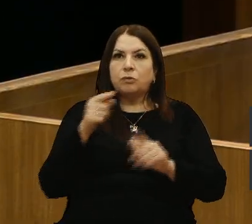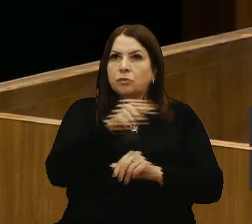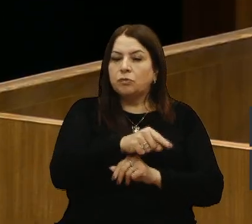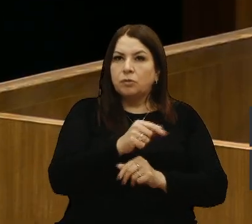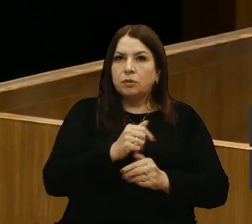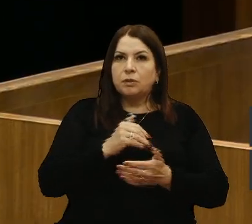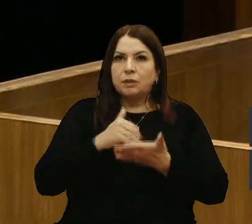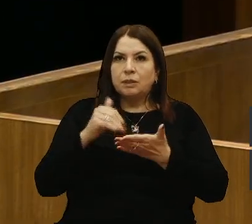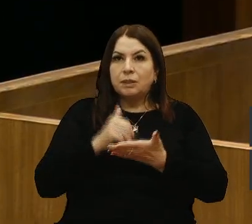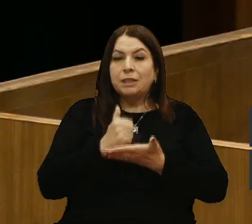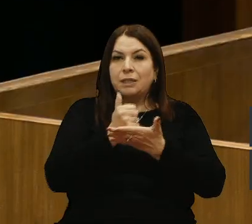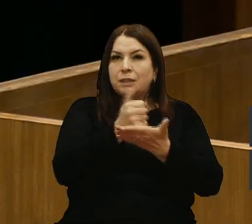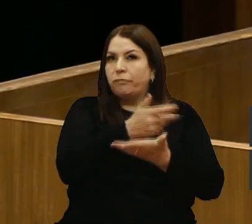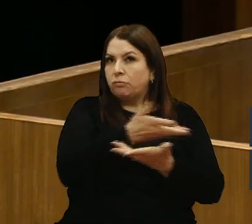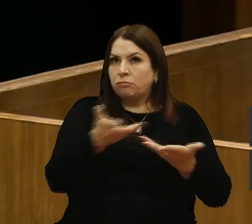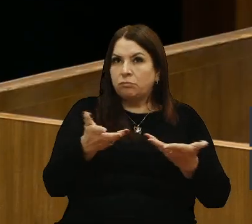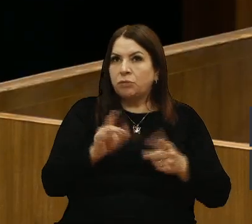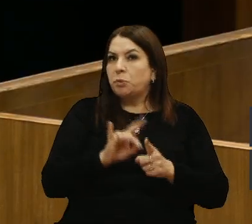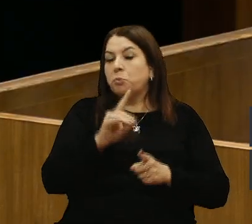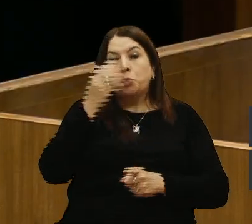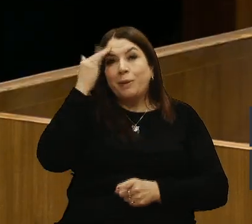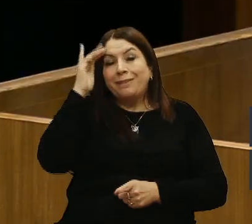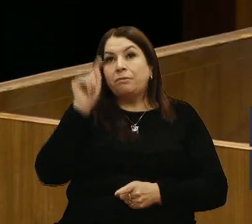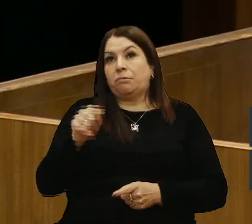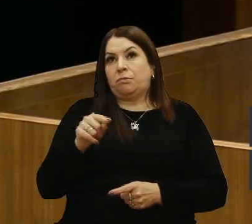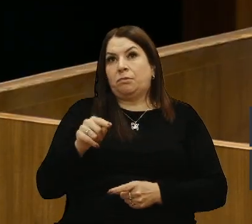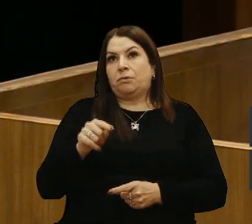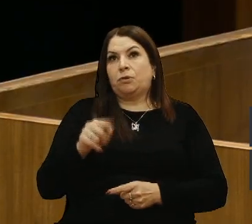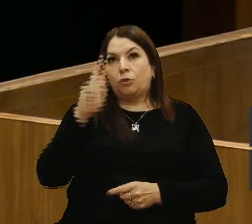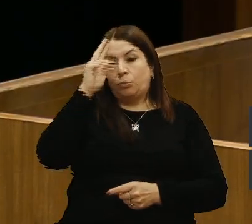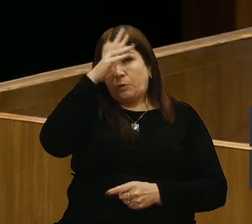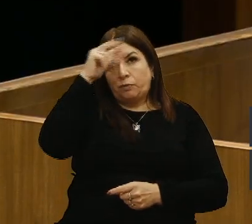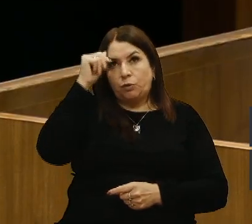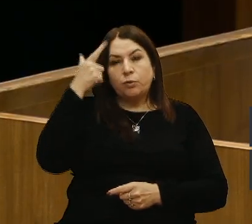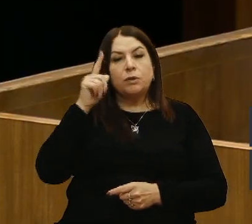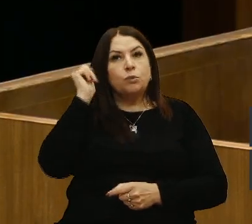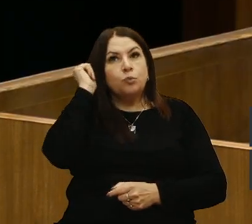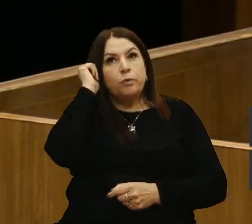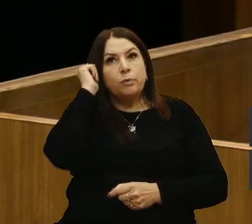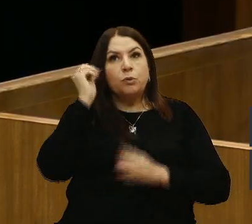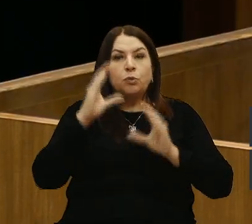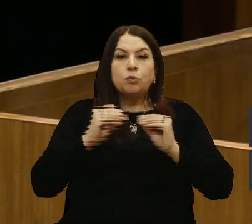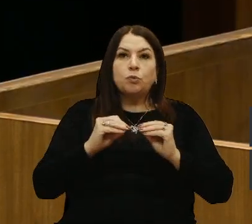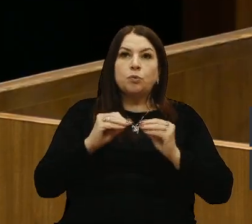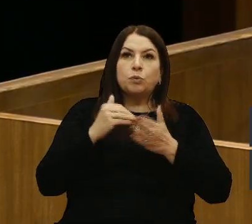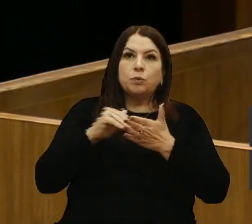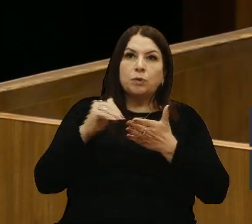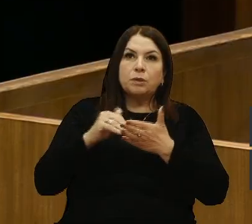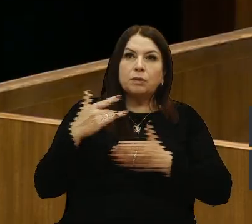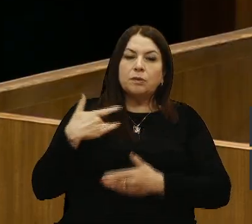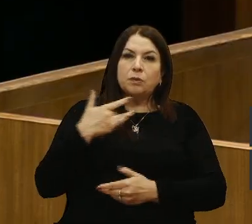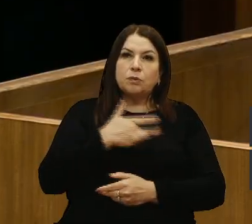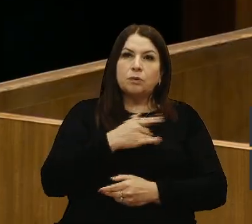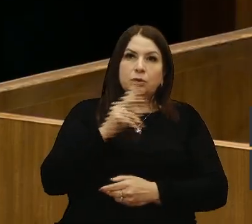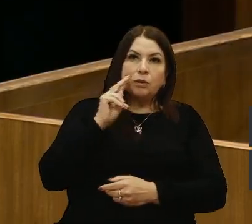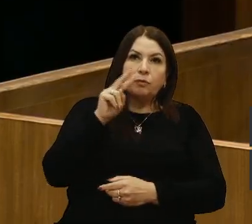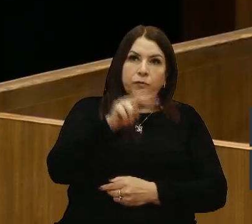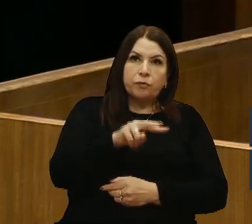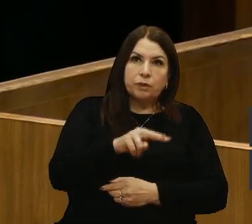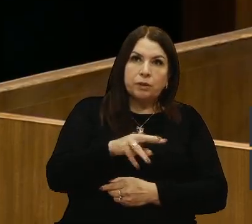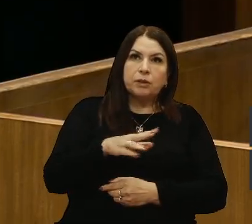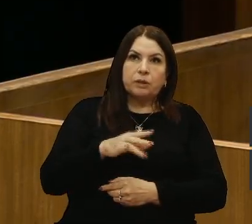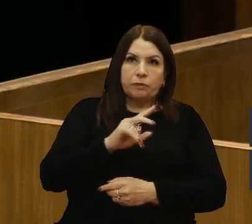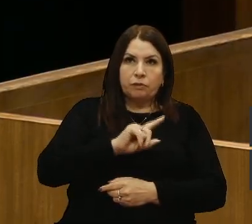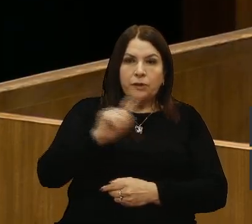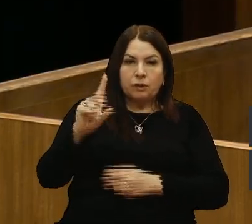esses espaços, porque eu não entendo como o prefeito consegue dormir à noite, ou talvez o secretário de saúde, porque eu fui lá e eu vi, e eu vou lá